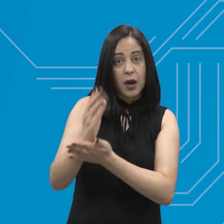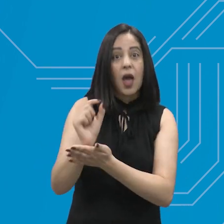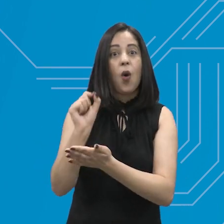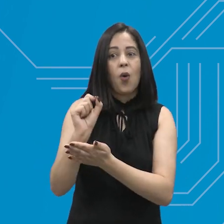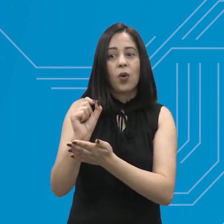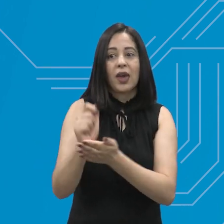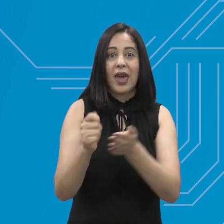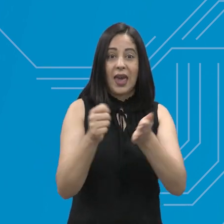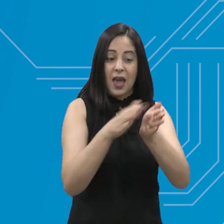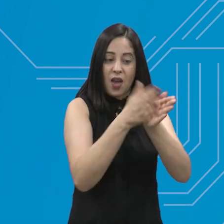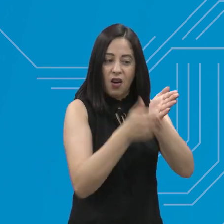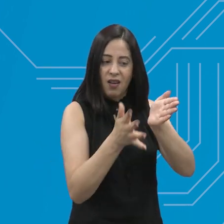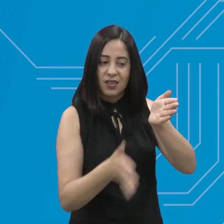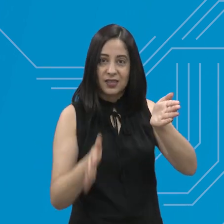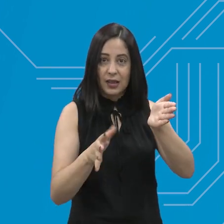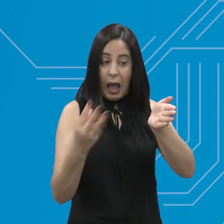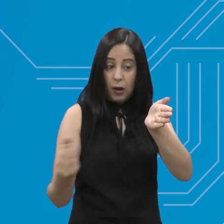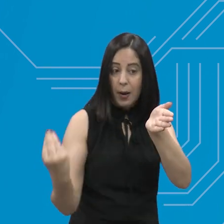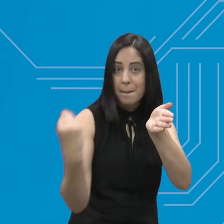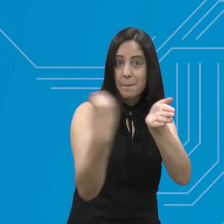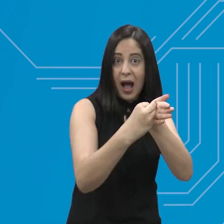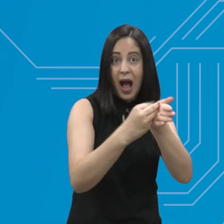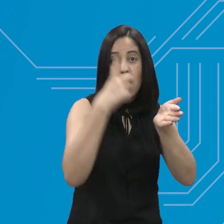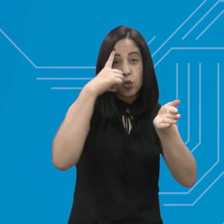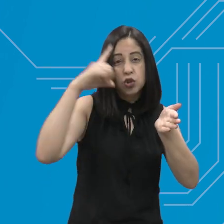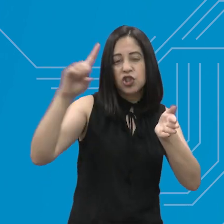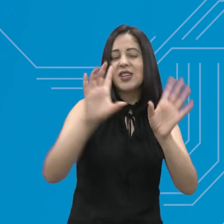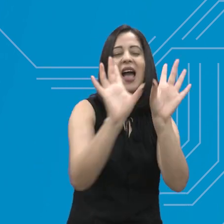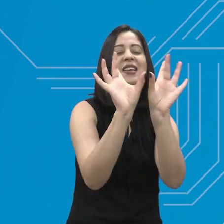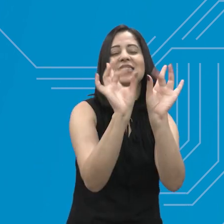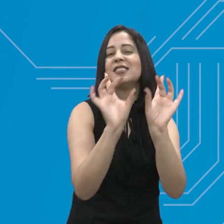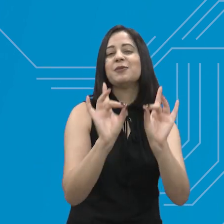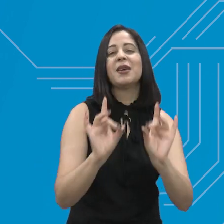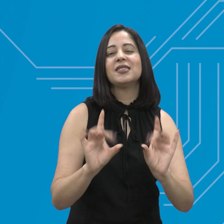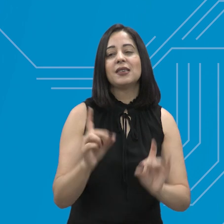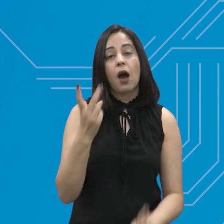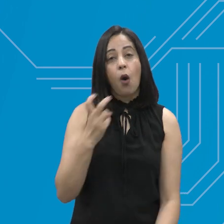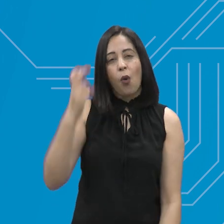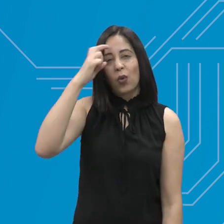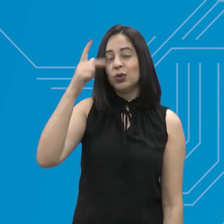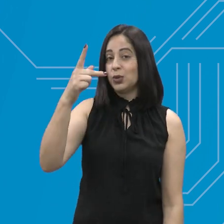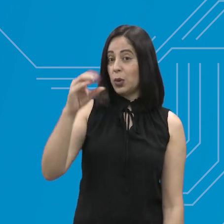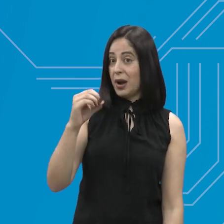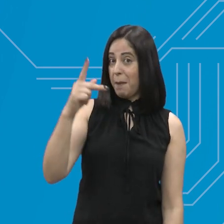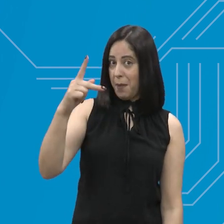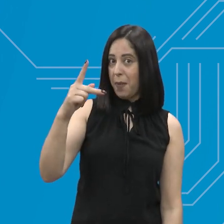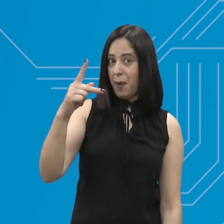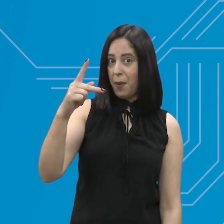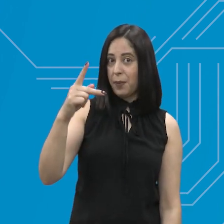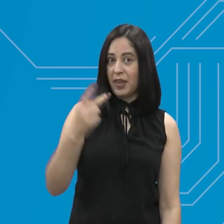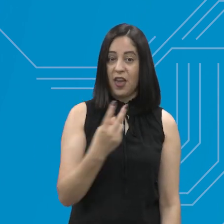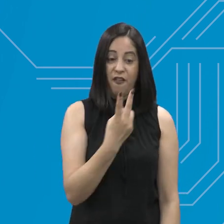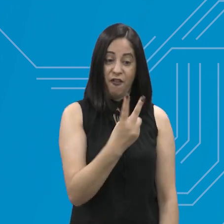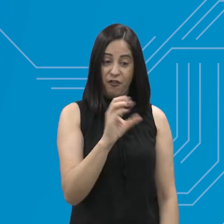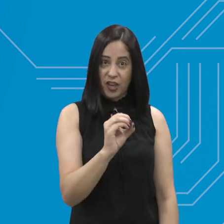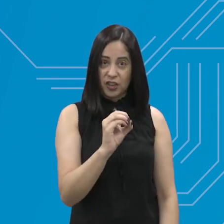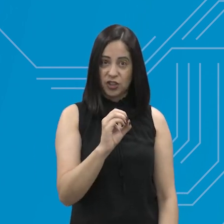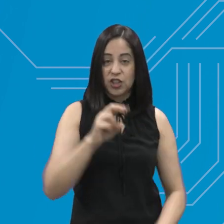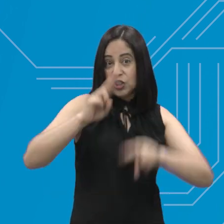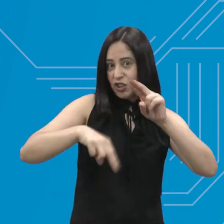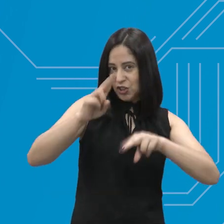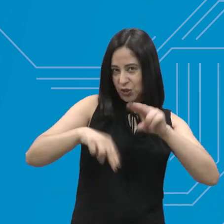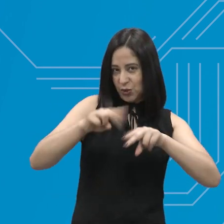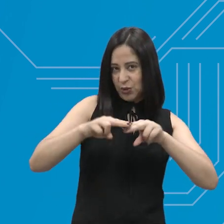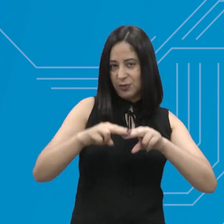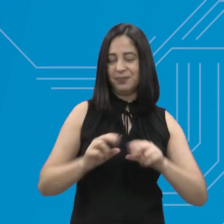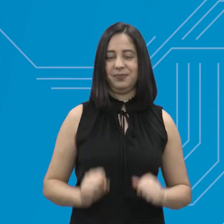de lei que inclui no calendário oficial de festas e comemorações do município o Dia da Cultura Pop, a ser comemorado